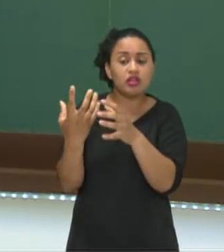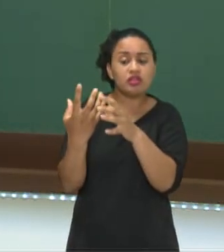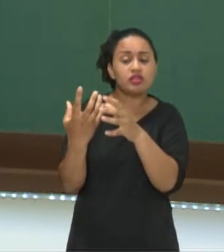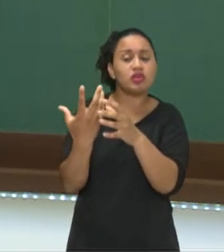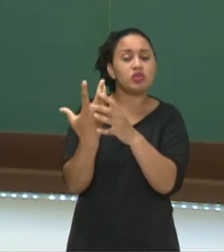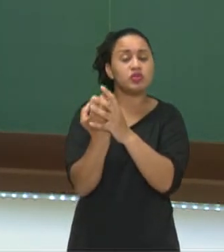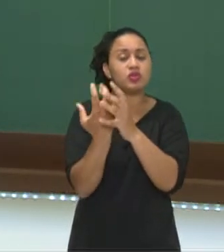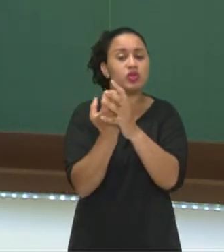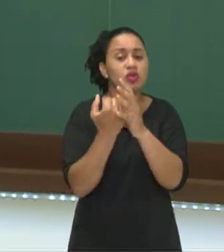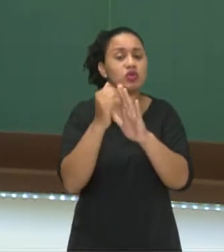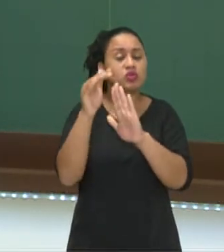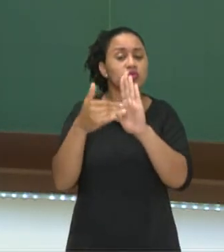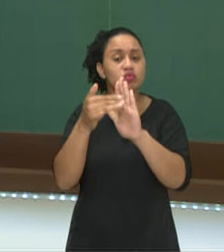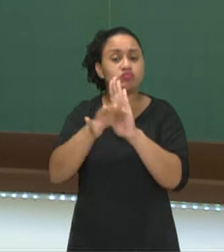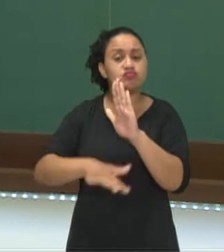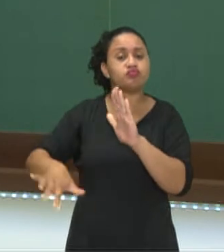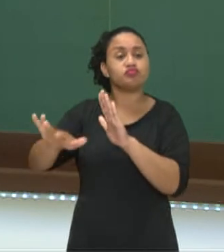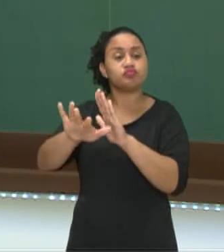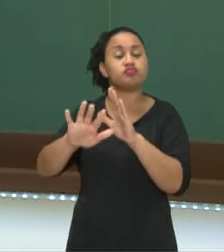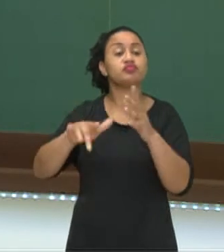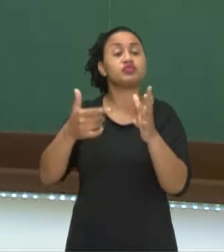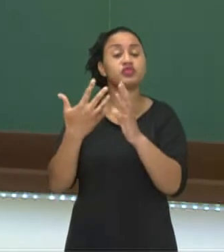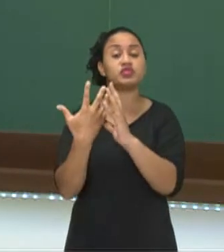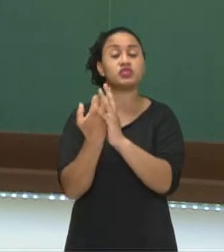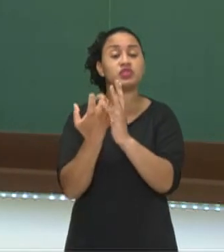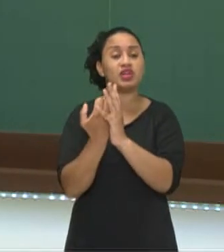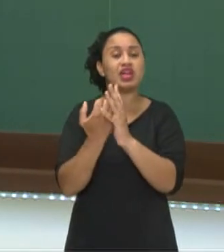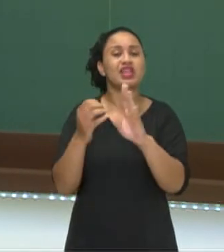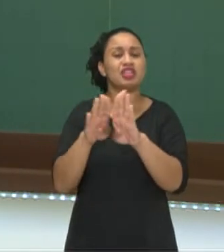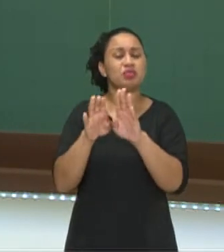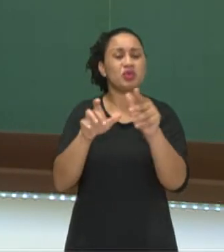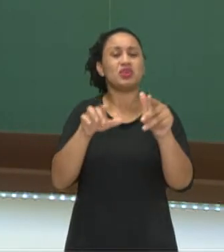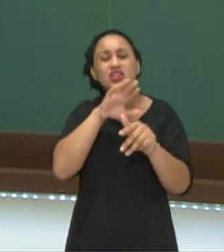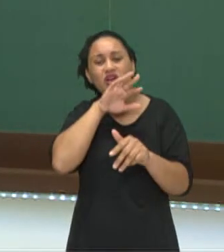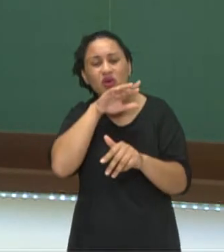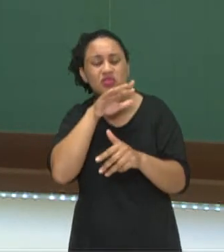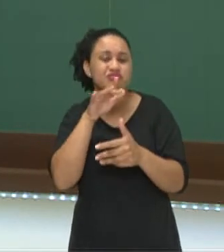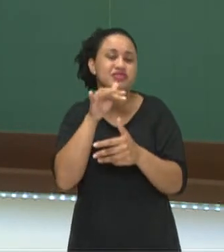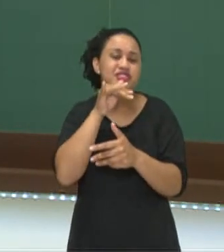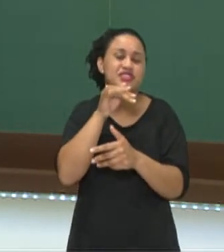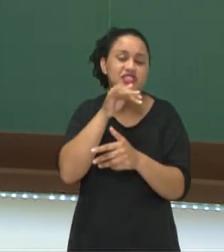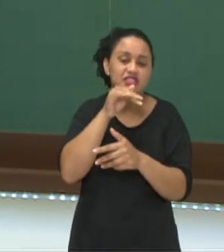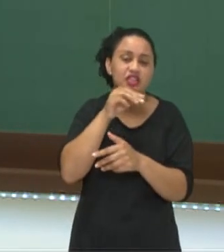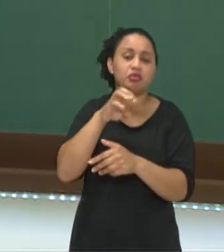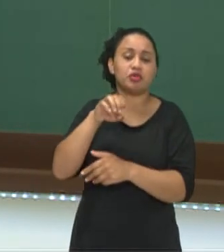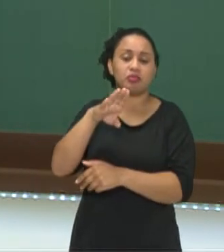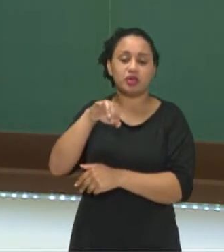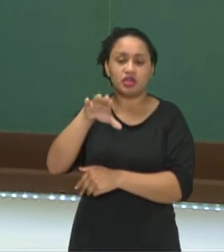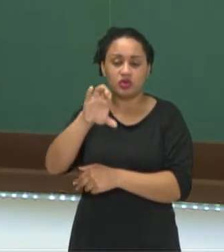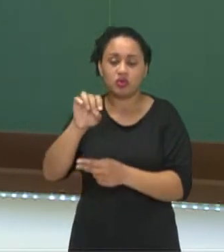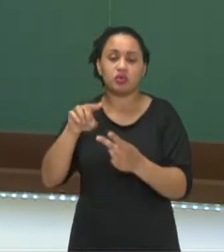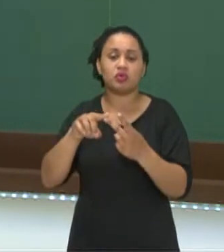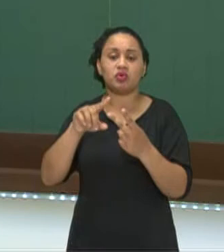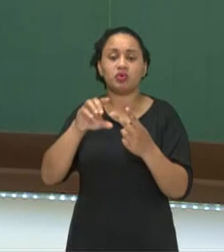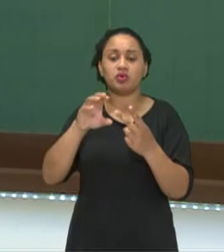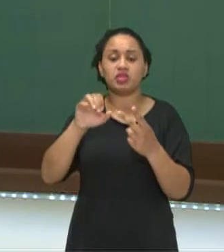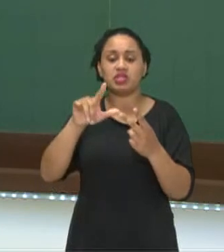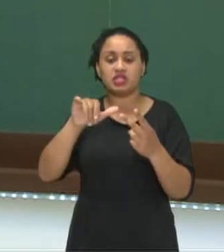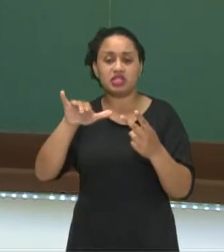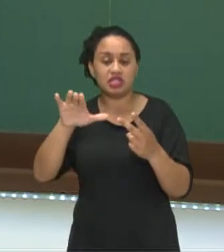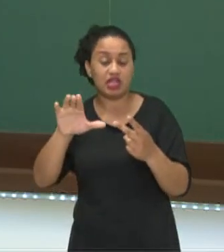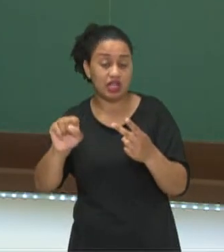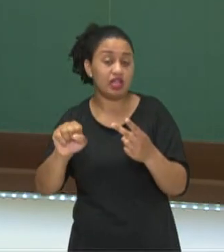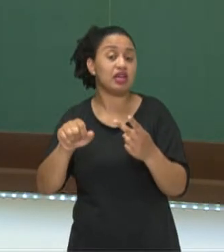que tem no ambiente. Então, elas vão filtrar até metais pesados, por exemplo, como mercúrio, sílica, e isso pode